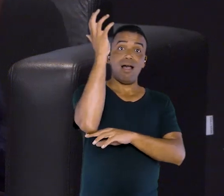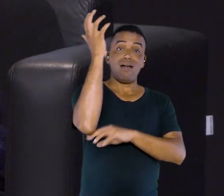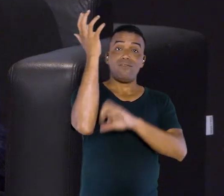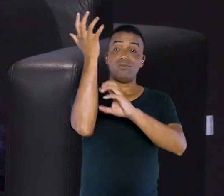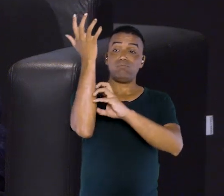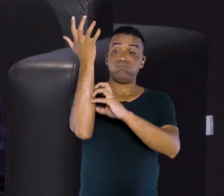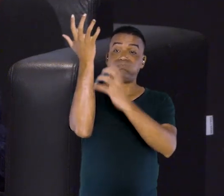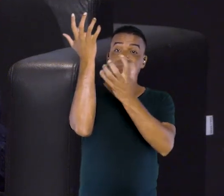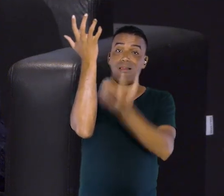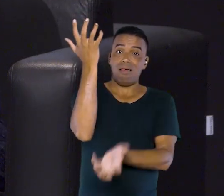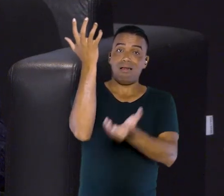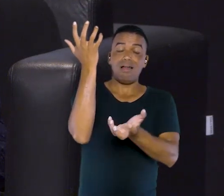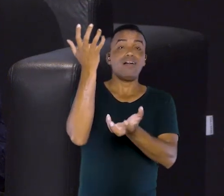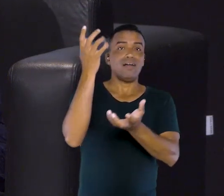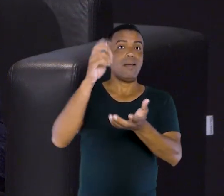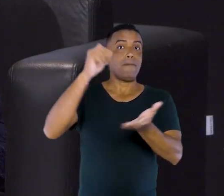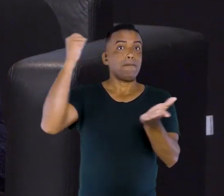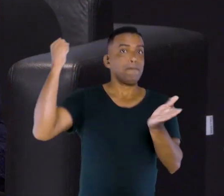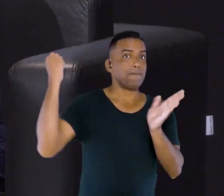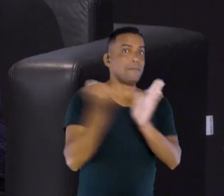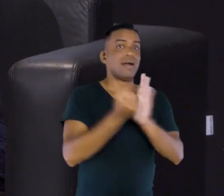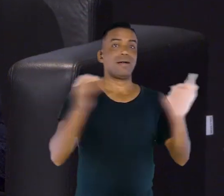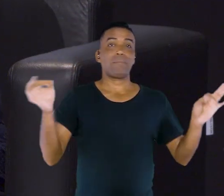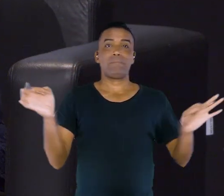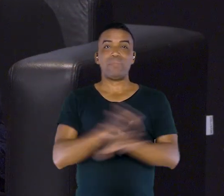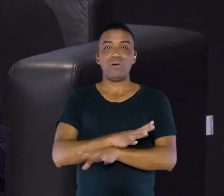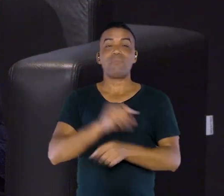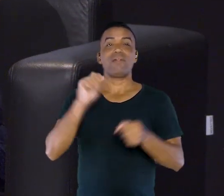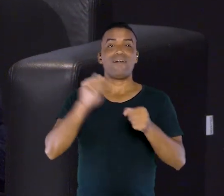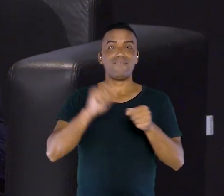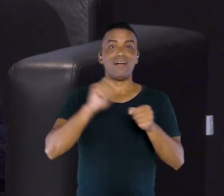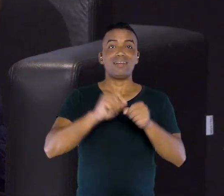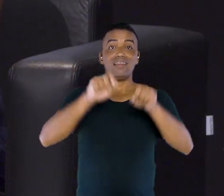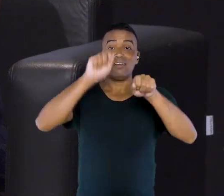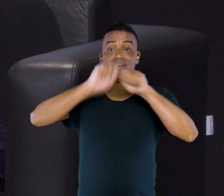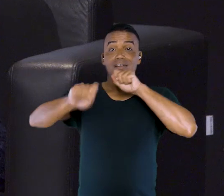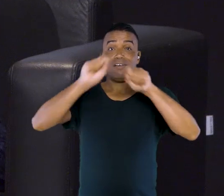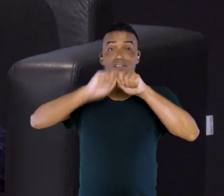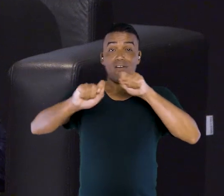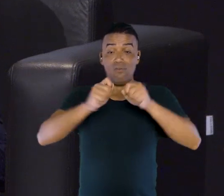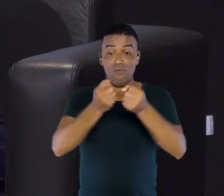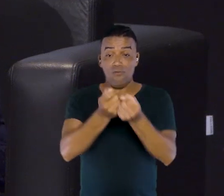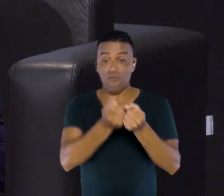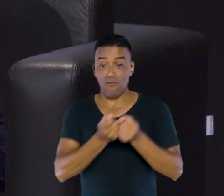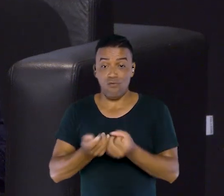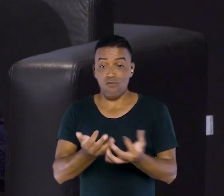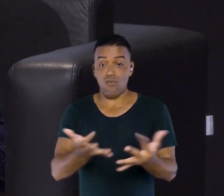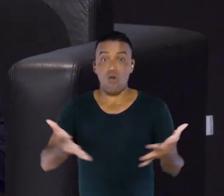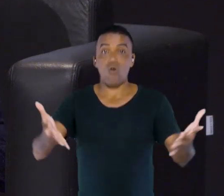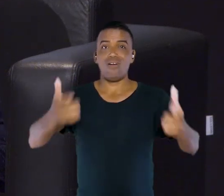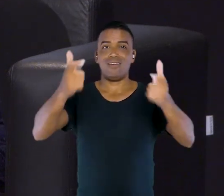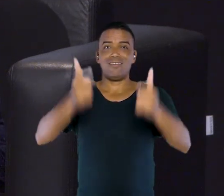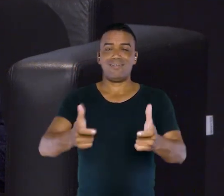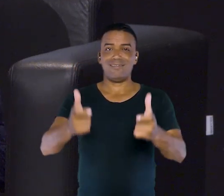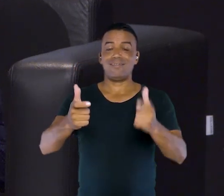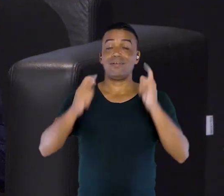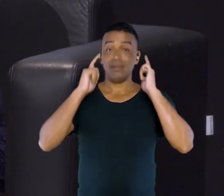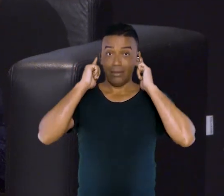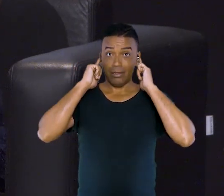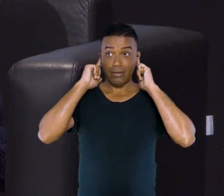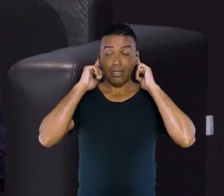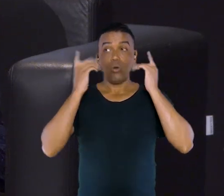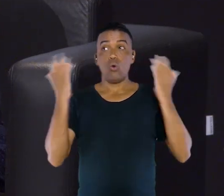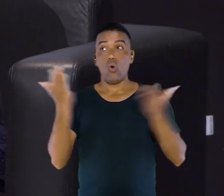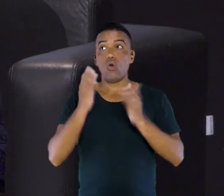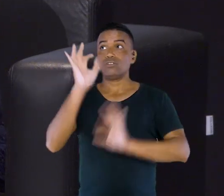árvore torarzinho é o sinal que já está pronto para fazer essa queimada, né? E hoje, às vezes,